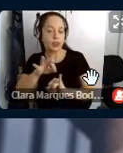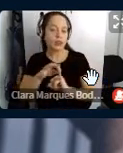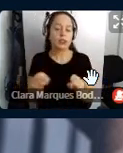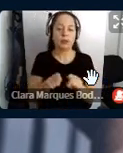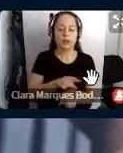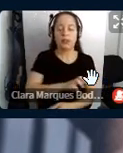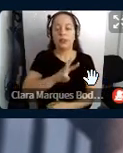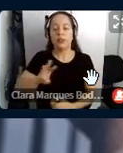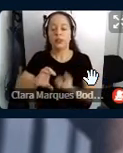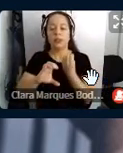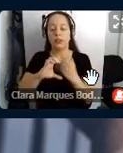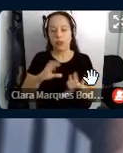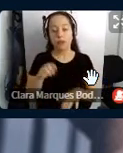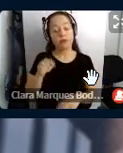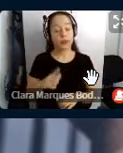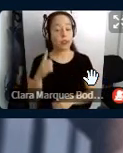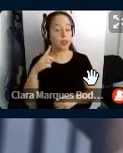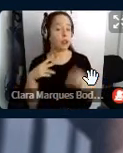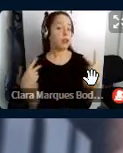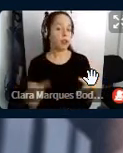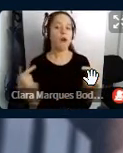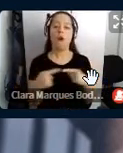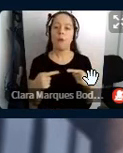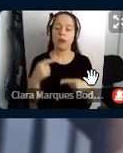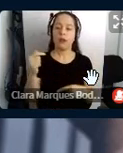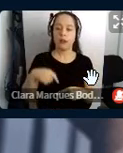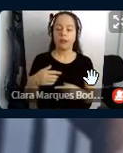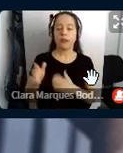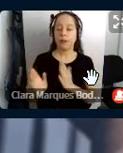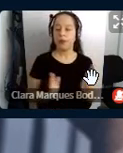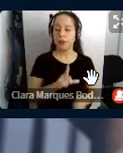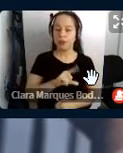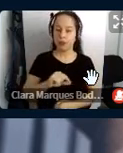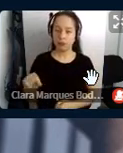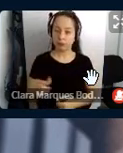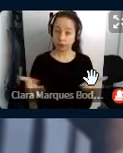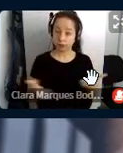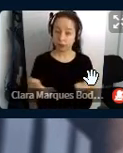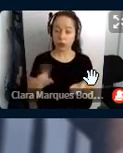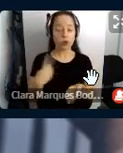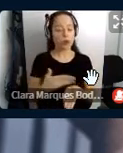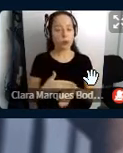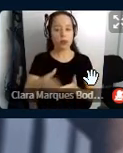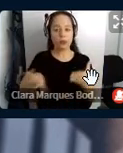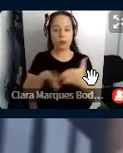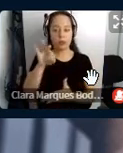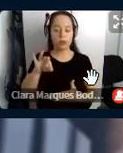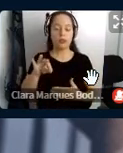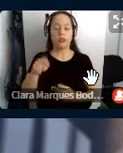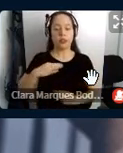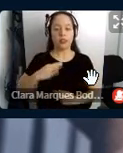link correspondente ao presente processo seletivo. Nesse momento, iniciaremos o sorteio de todos os candidatos